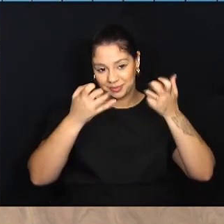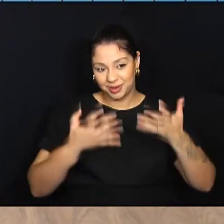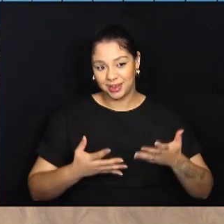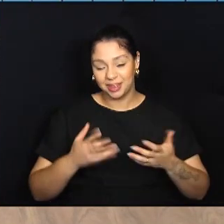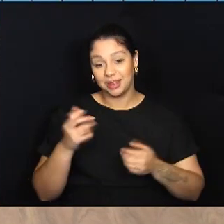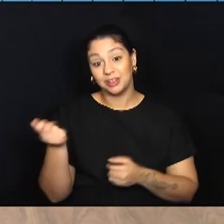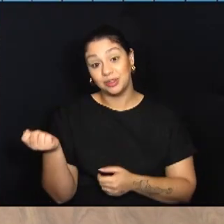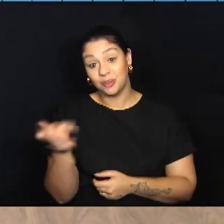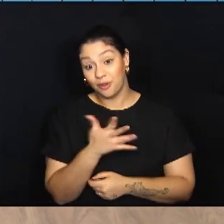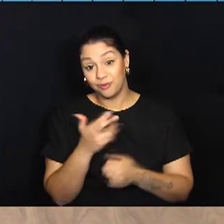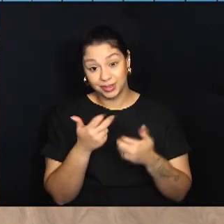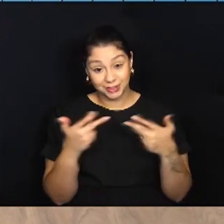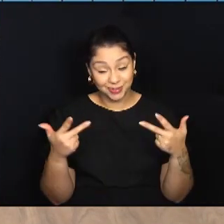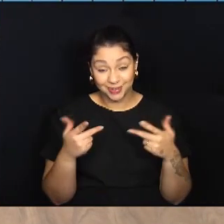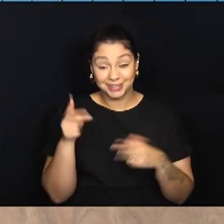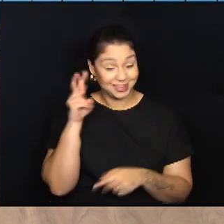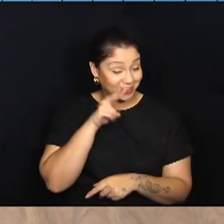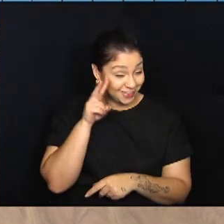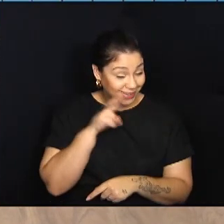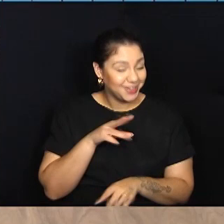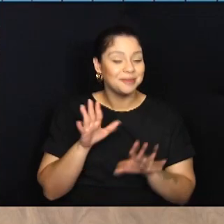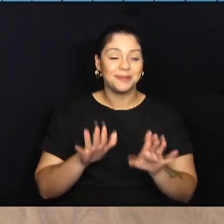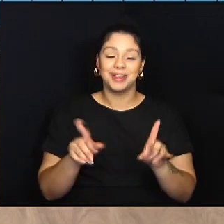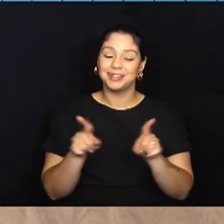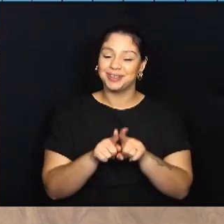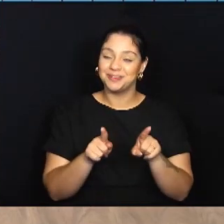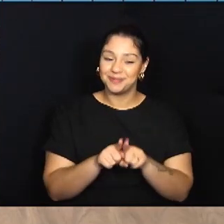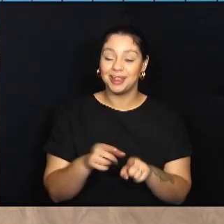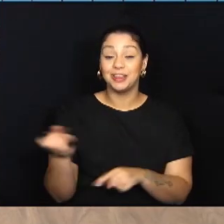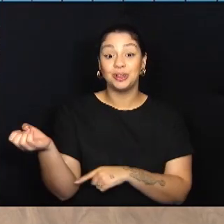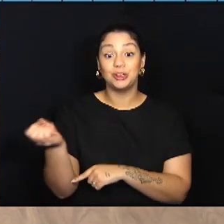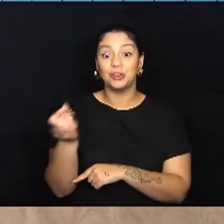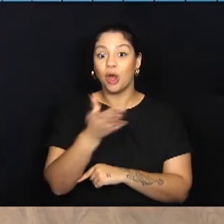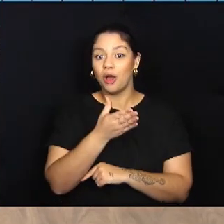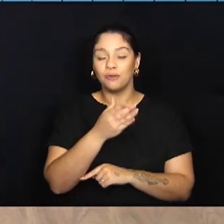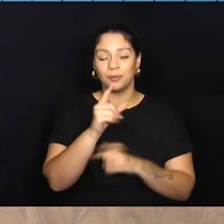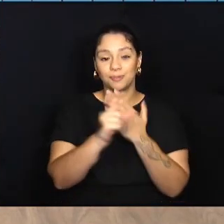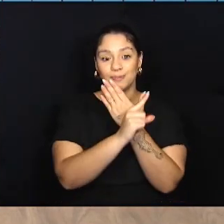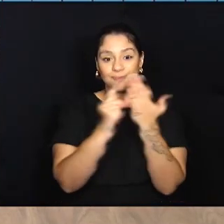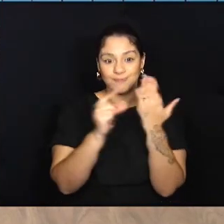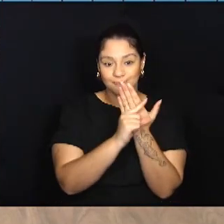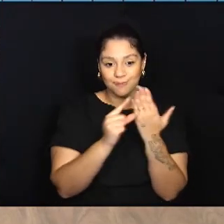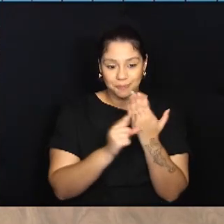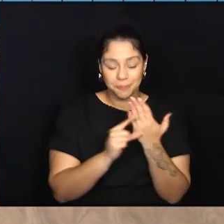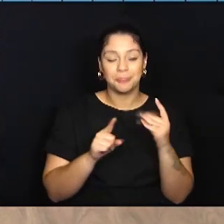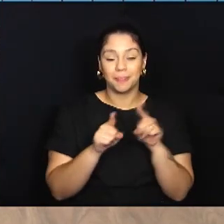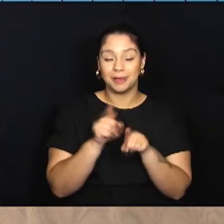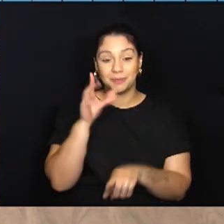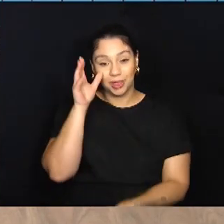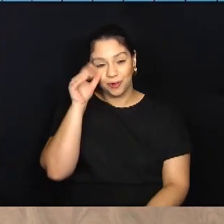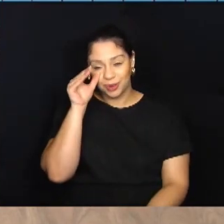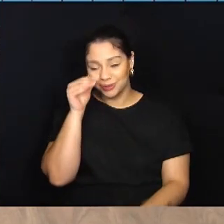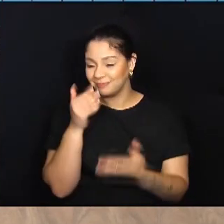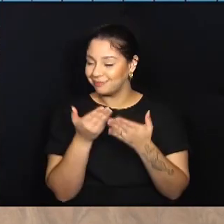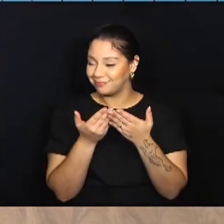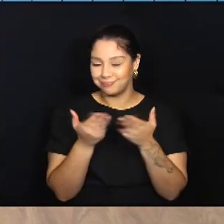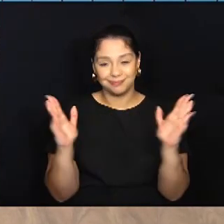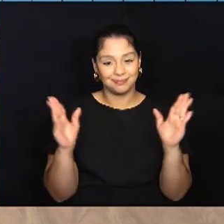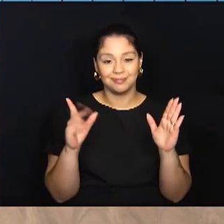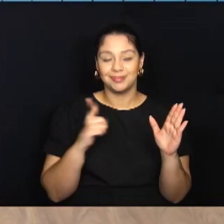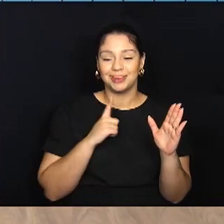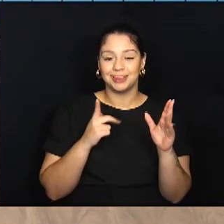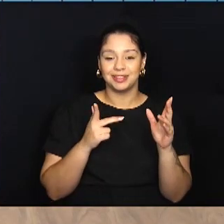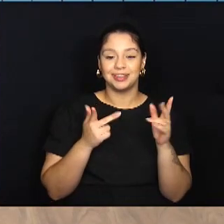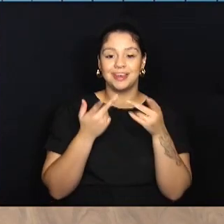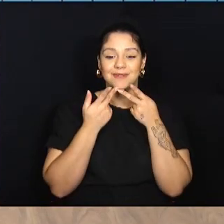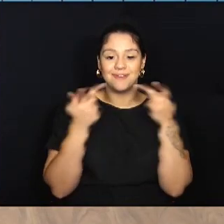perrengues, novas histórias, mas também novos escritores, curiosidades, e fica aberto aí para as considerações